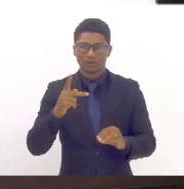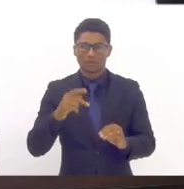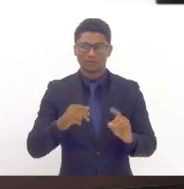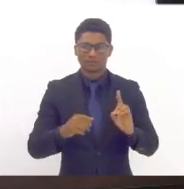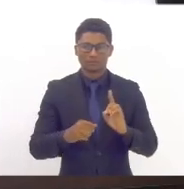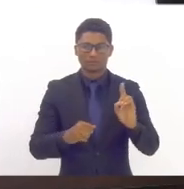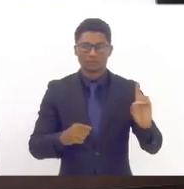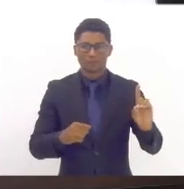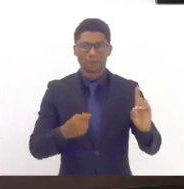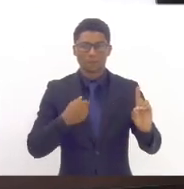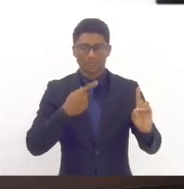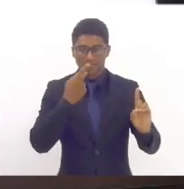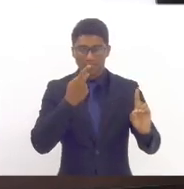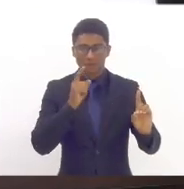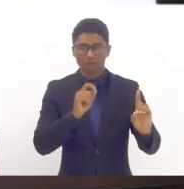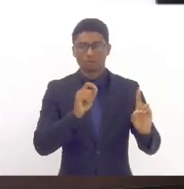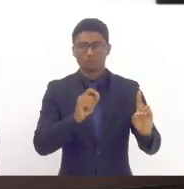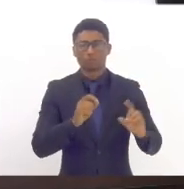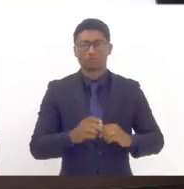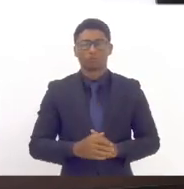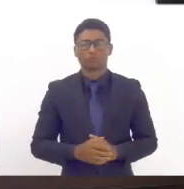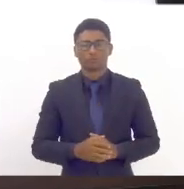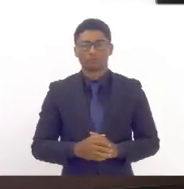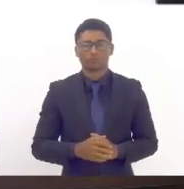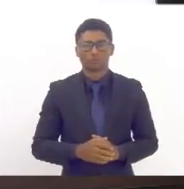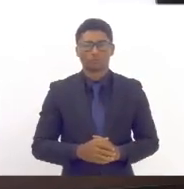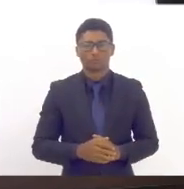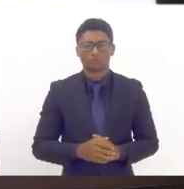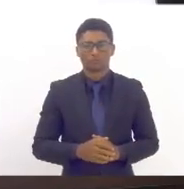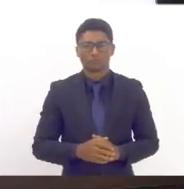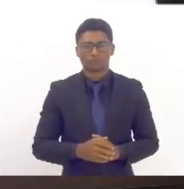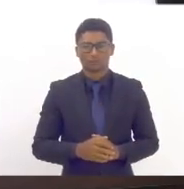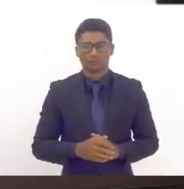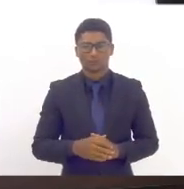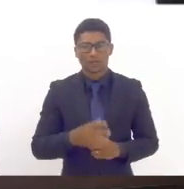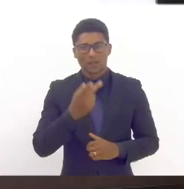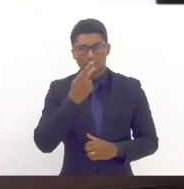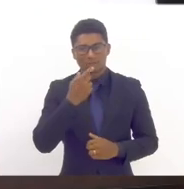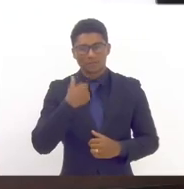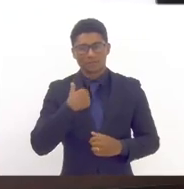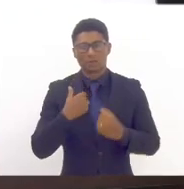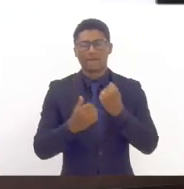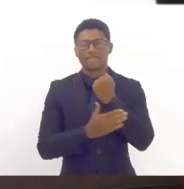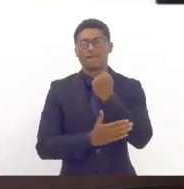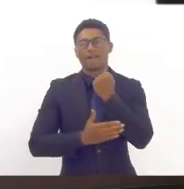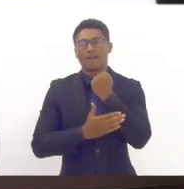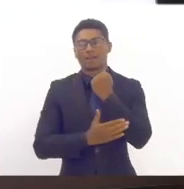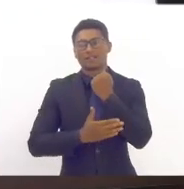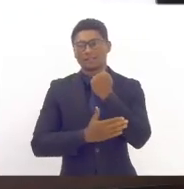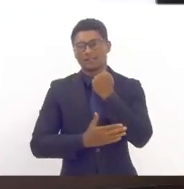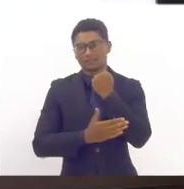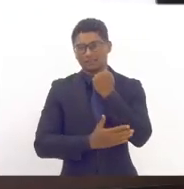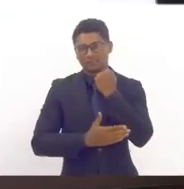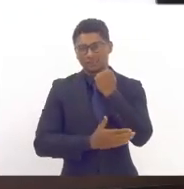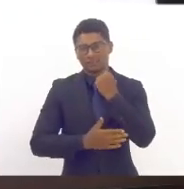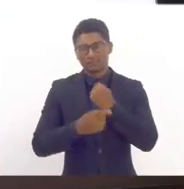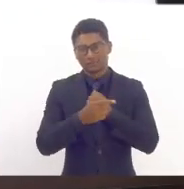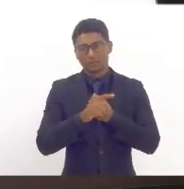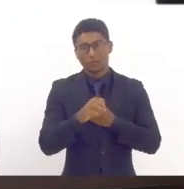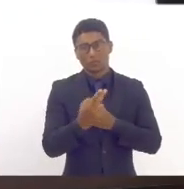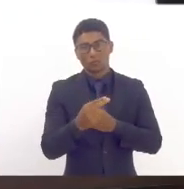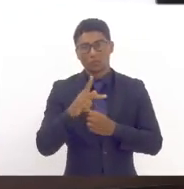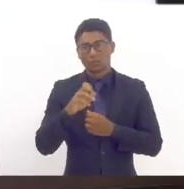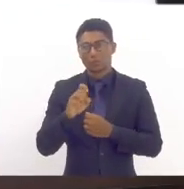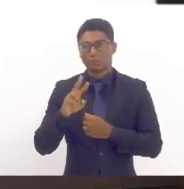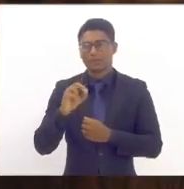Cara, eu vou te falar uma coisa, Eric. Eu não sei se eu digo que tenho inveja de você ou se eu tenho inveja do